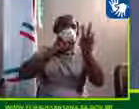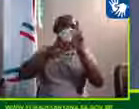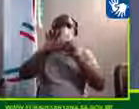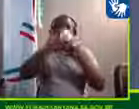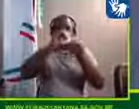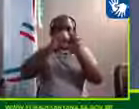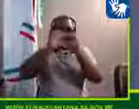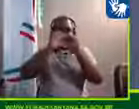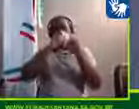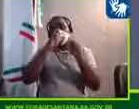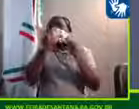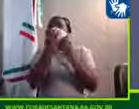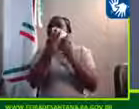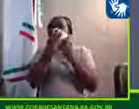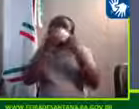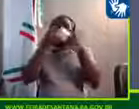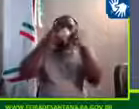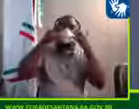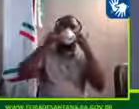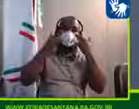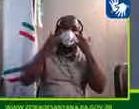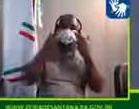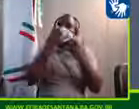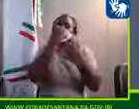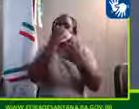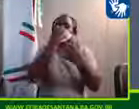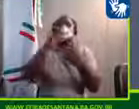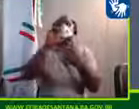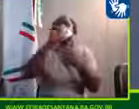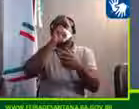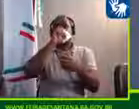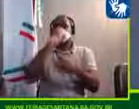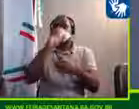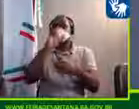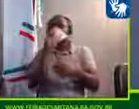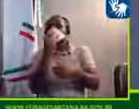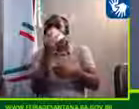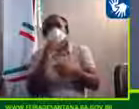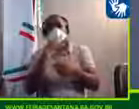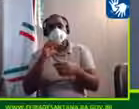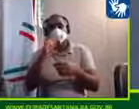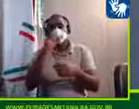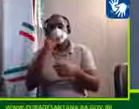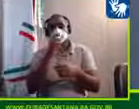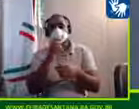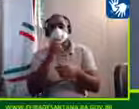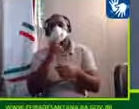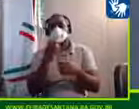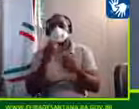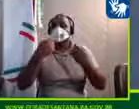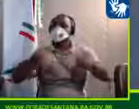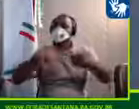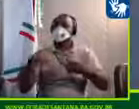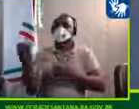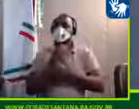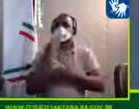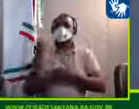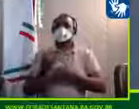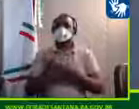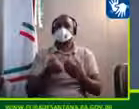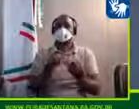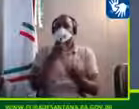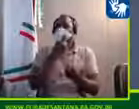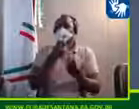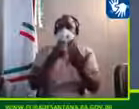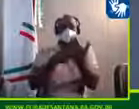Oxigênio ou por intubação ou por máscara, oxigênio puro, oxigênio a 100%, que é, na realidade, o grande remédio. É o que